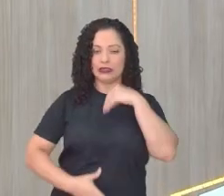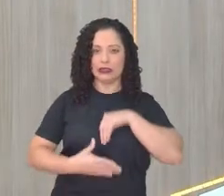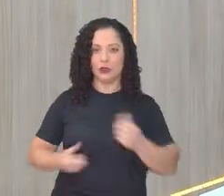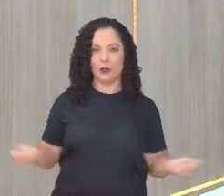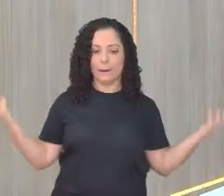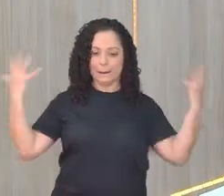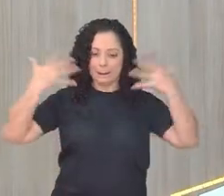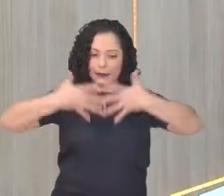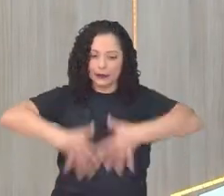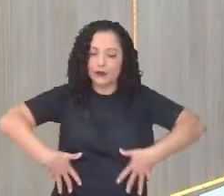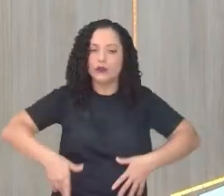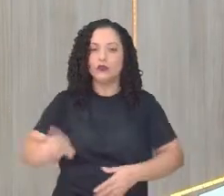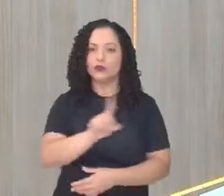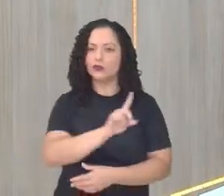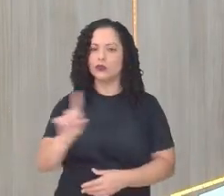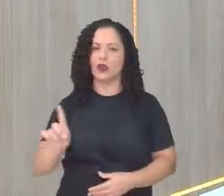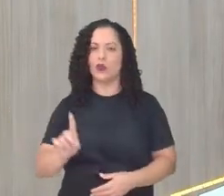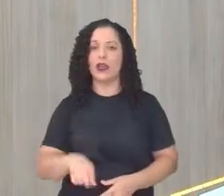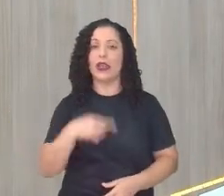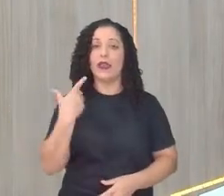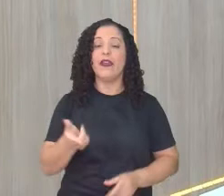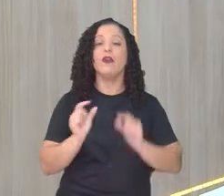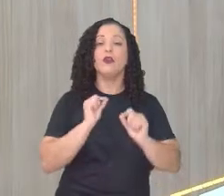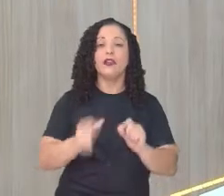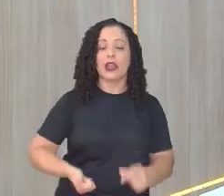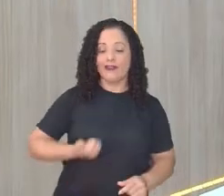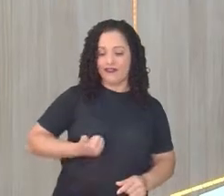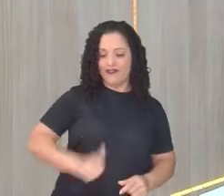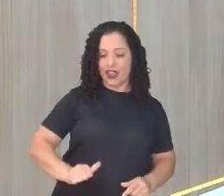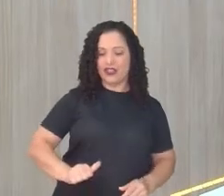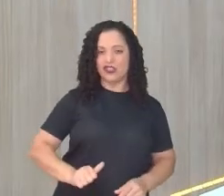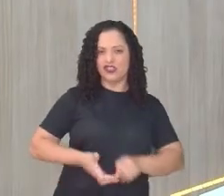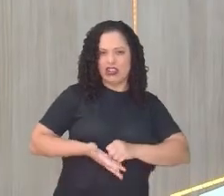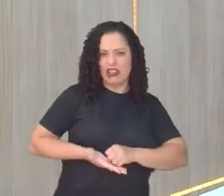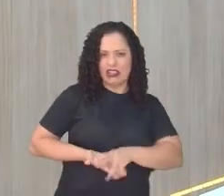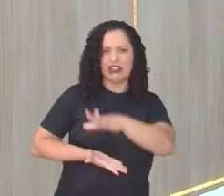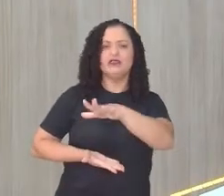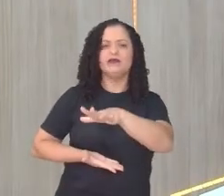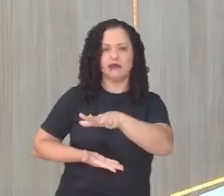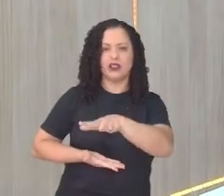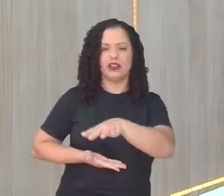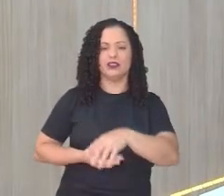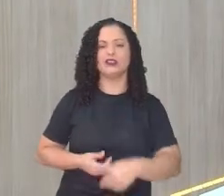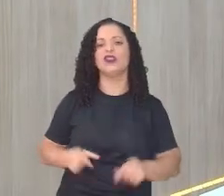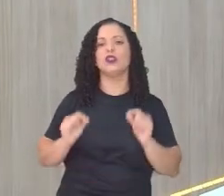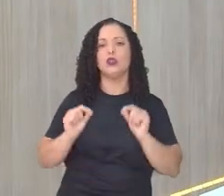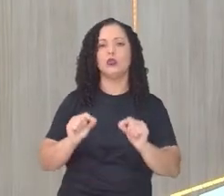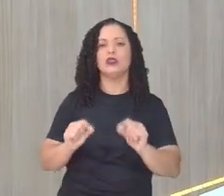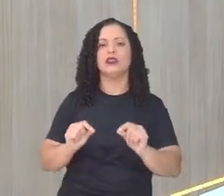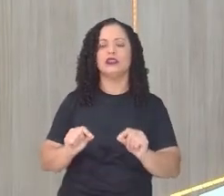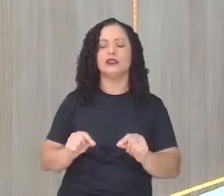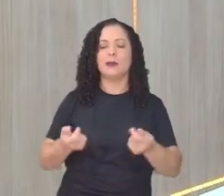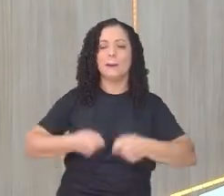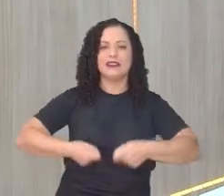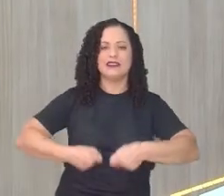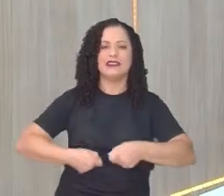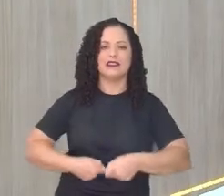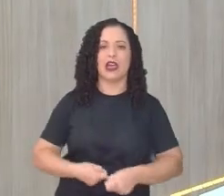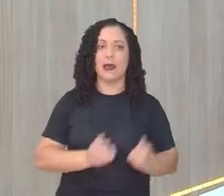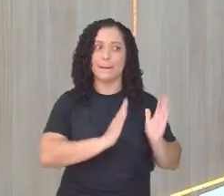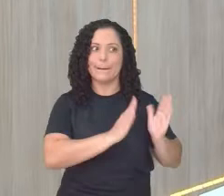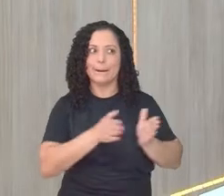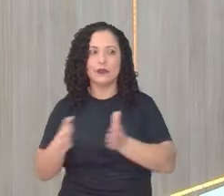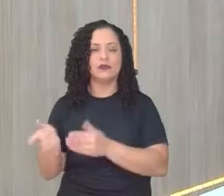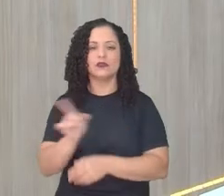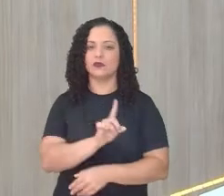Elas foram eliminadas porque não foram bem digeridas ou porque são à base de fibra e não vai passar por esse